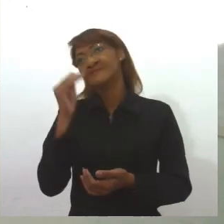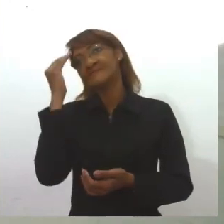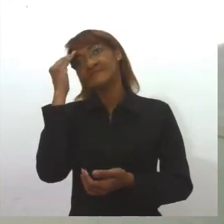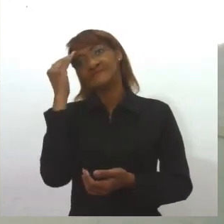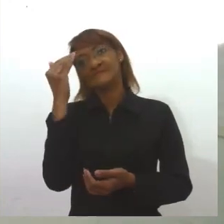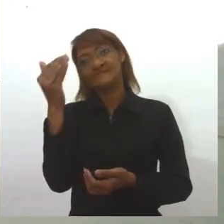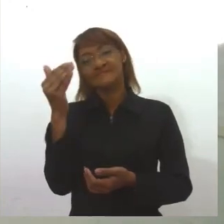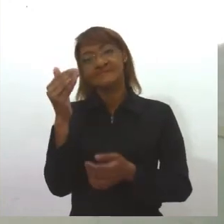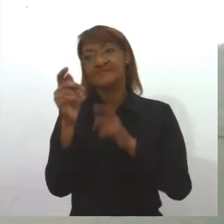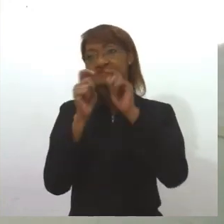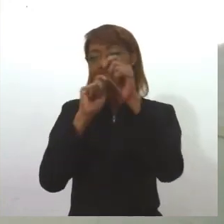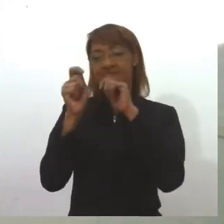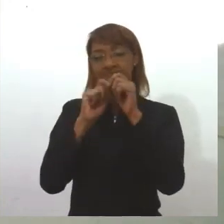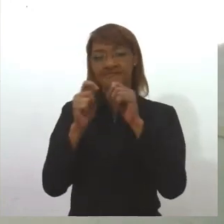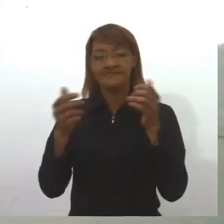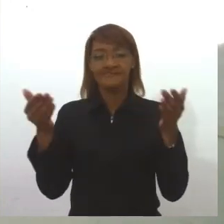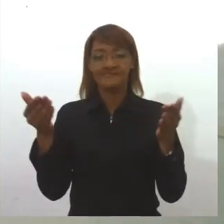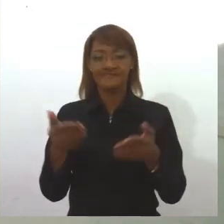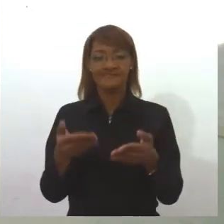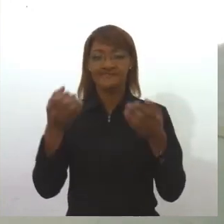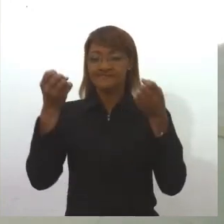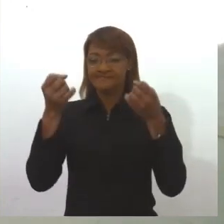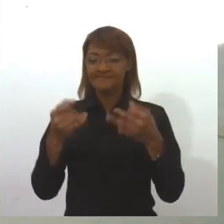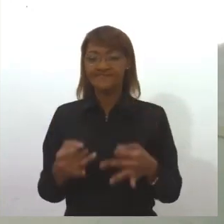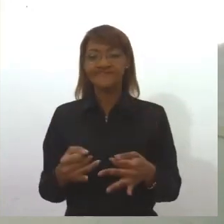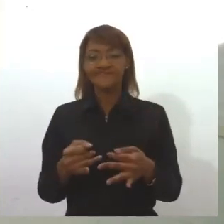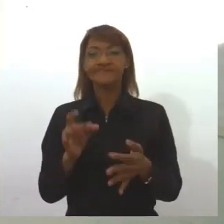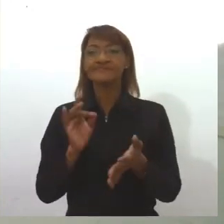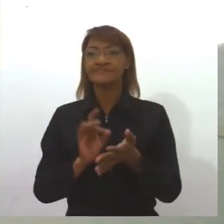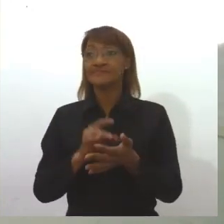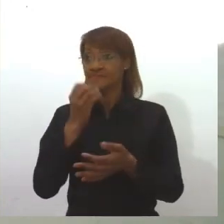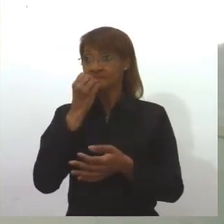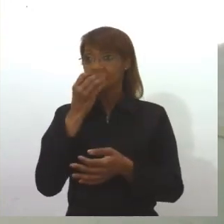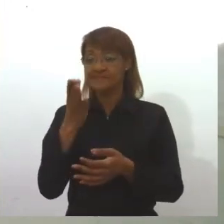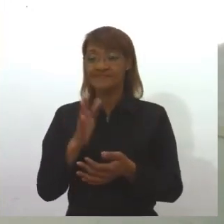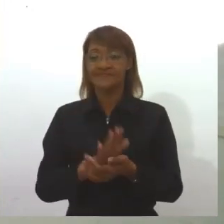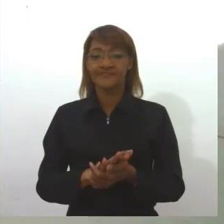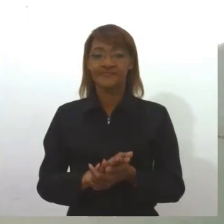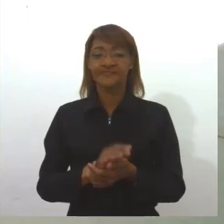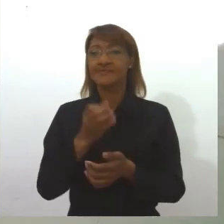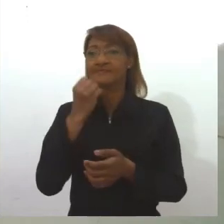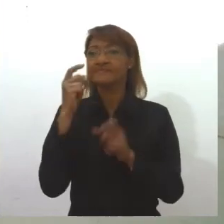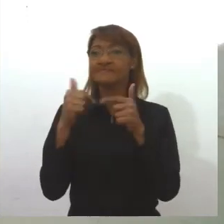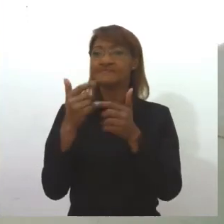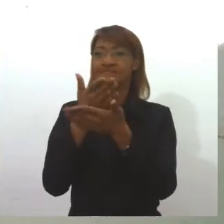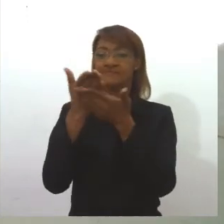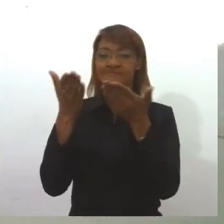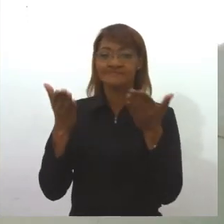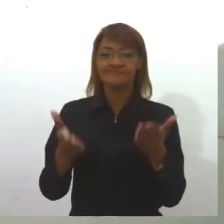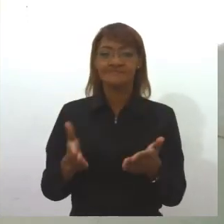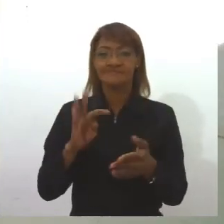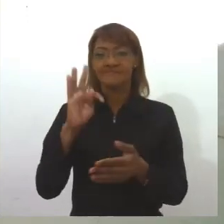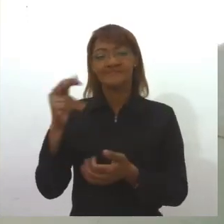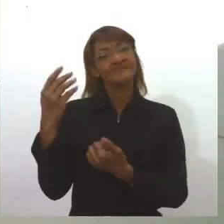sua participação, por estar falando um pouquinho sobre esse evento. Com certeza vai ser um sucesso, tá? Boa maratona para você e para todos os